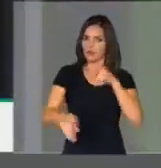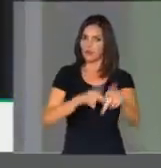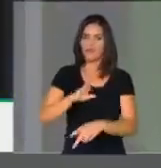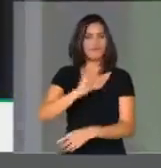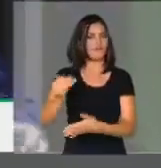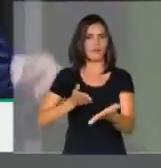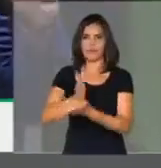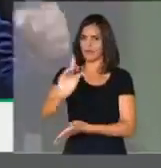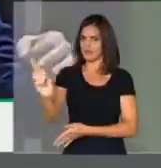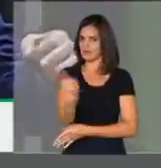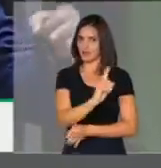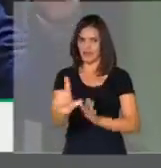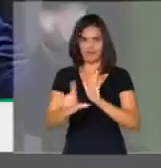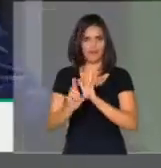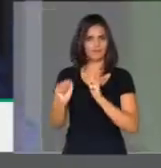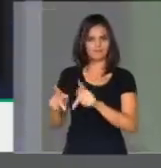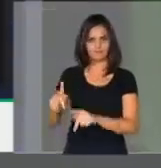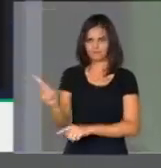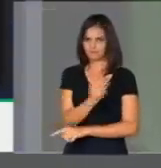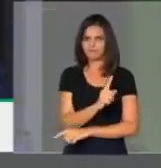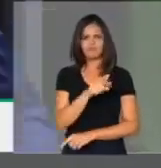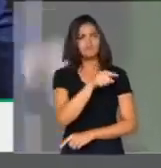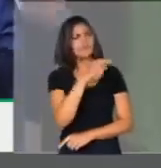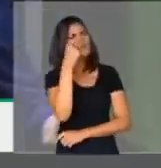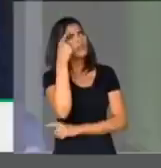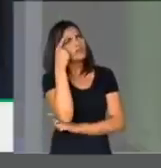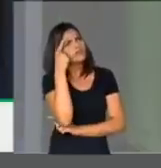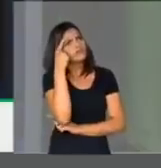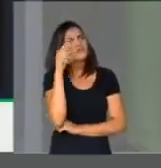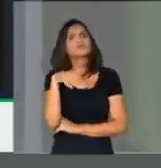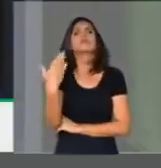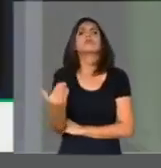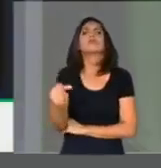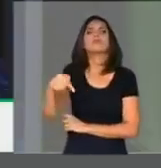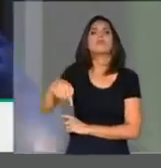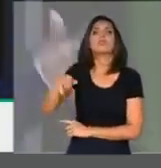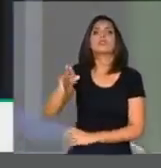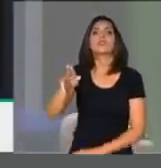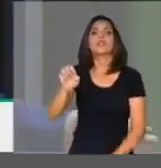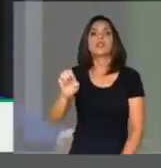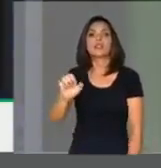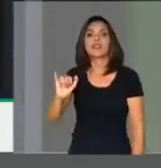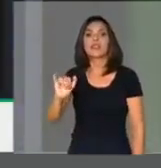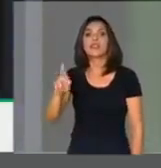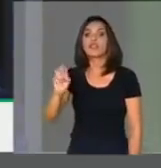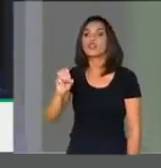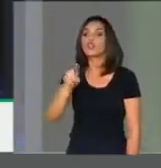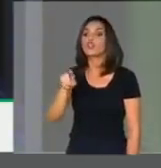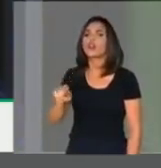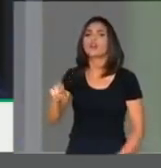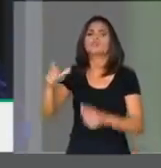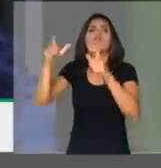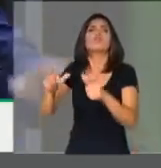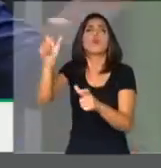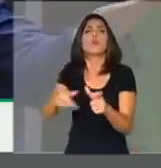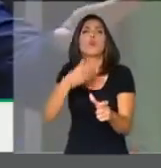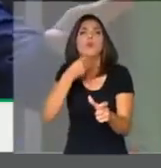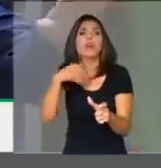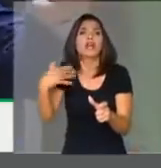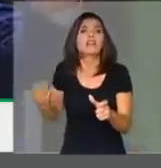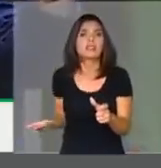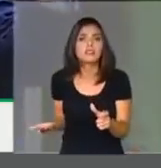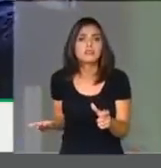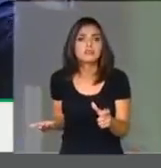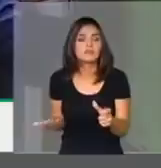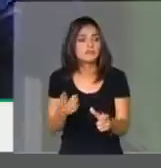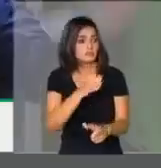sua intervenção nos leva também a perguntar, cadê o Queiroz? Onde é que está o Queiroz? É isso aí. Ninguém